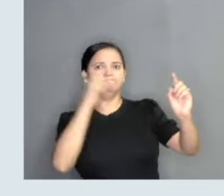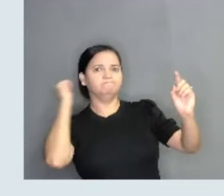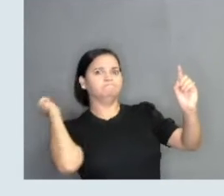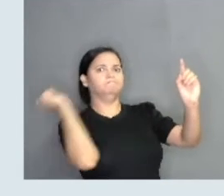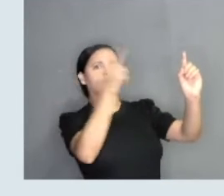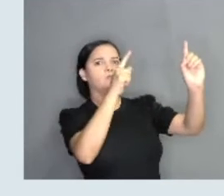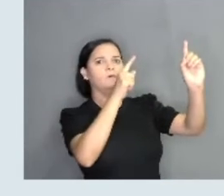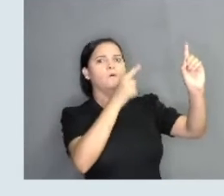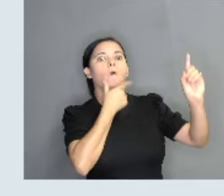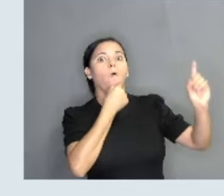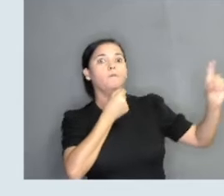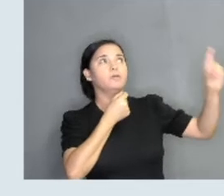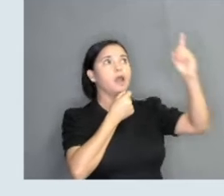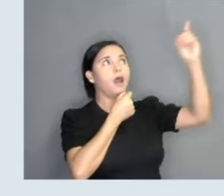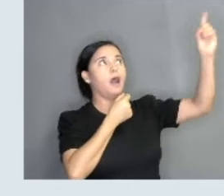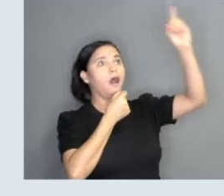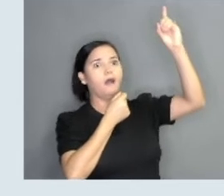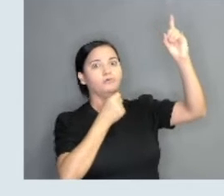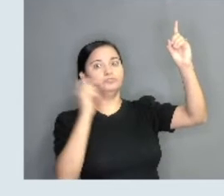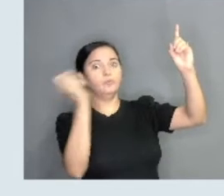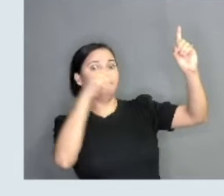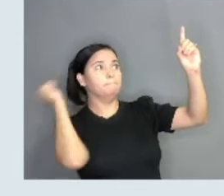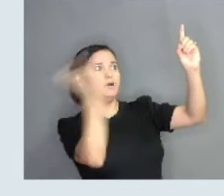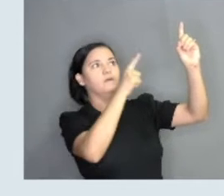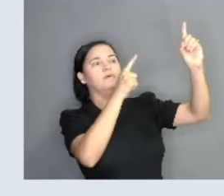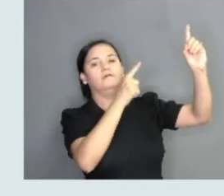o soldado filisteu.